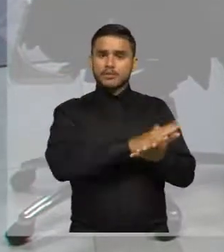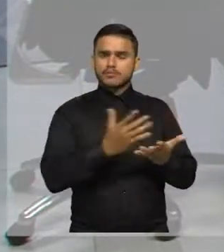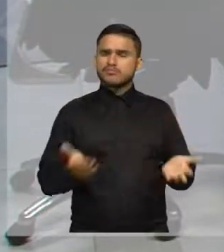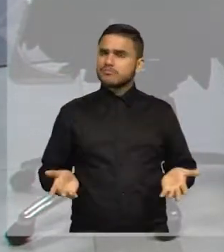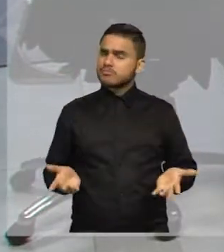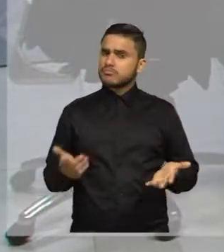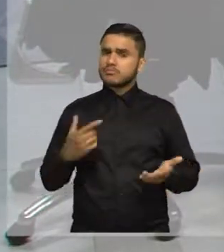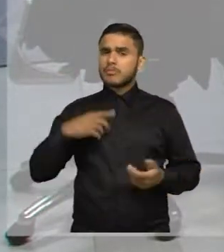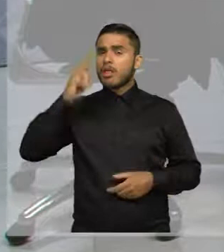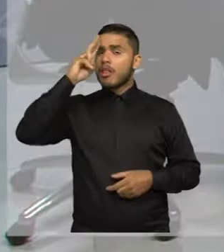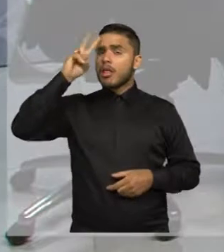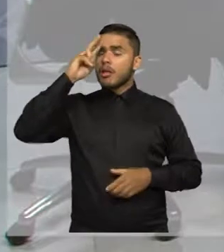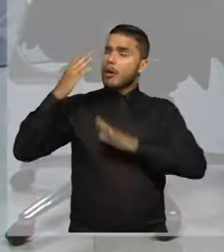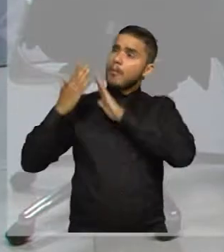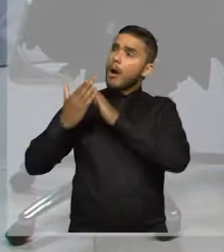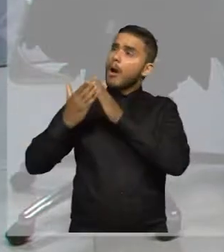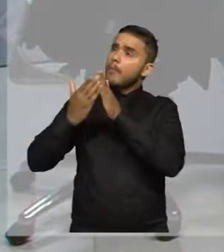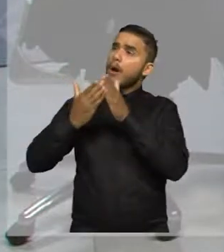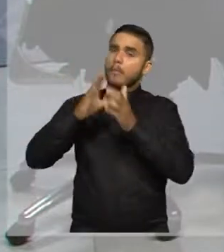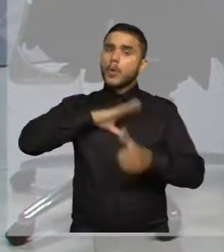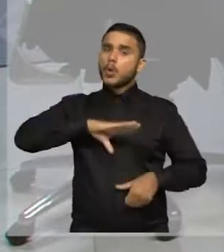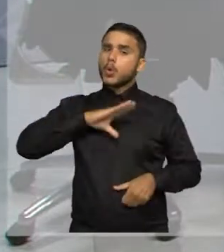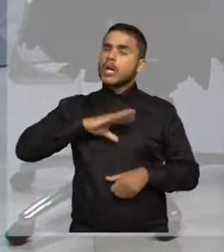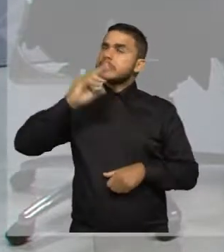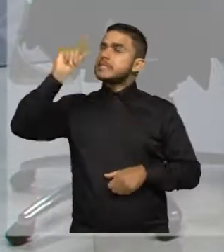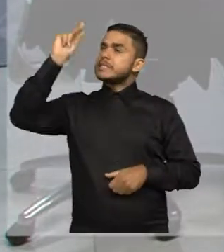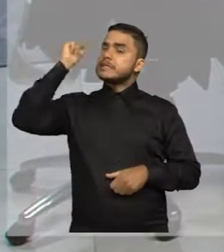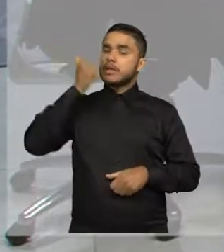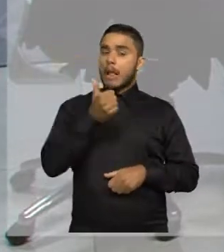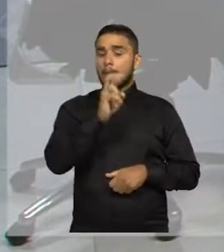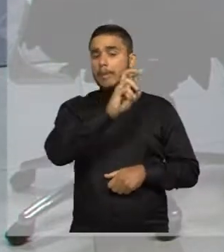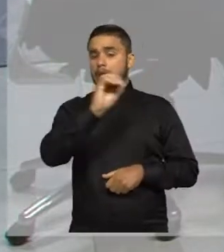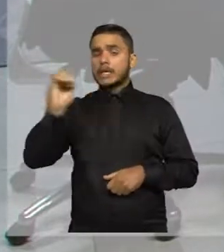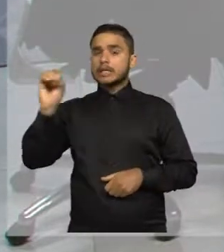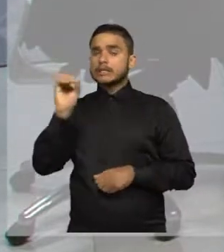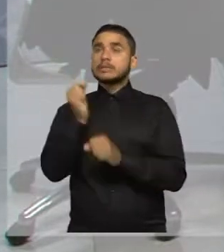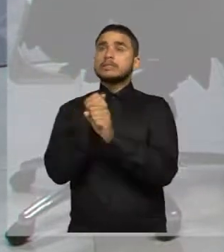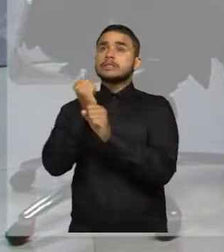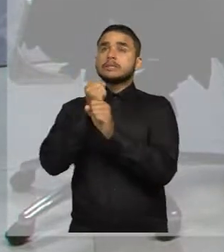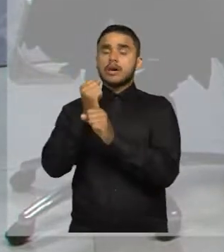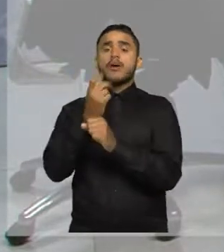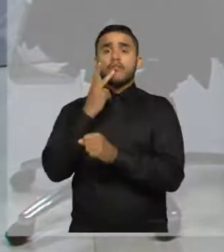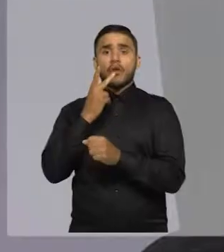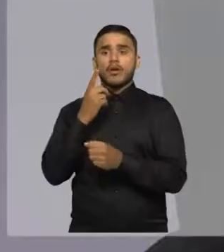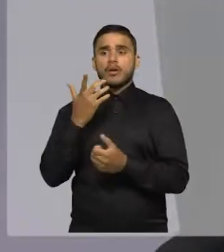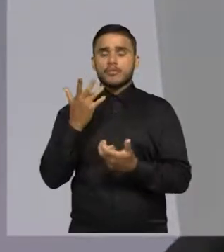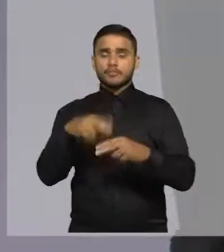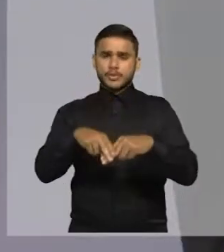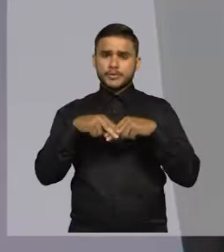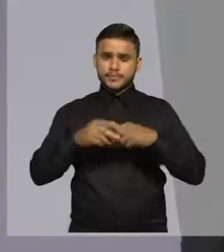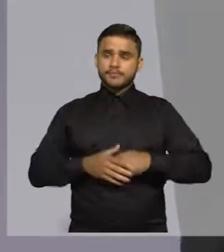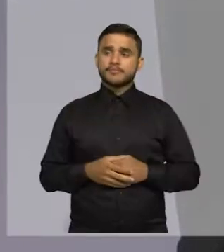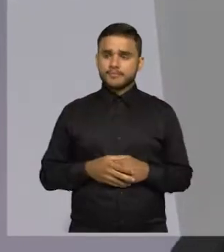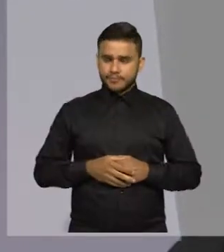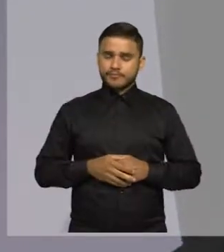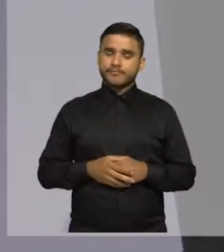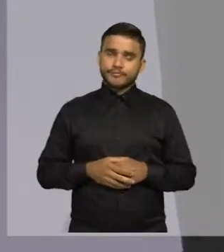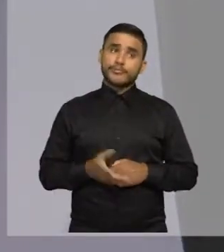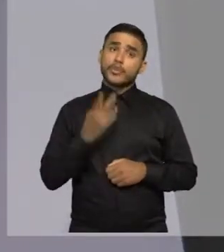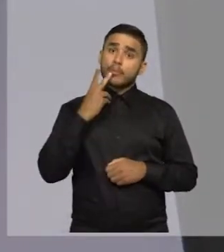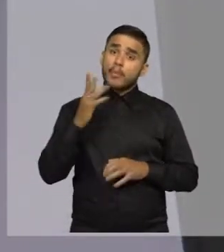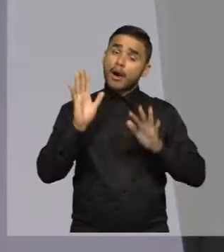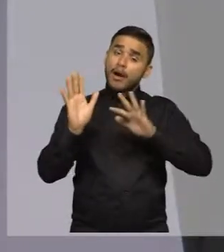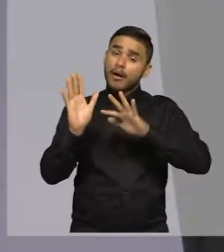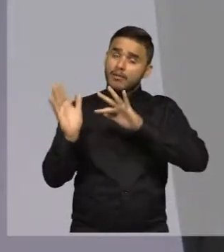do descobrimento. Mas, apesar disso, eu acho que o Bolsonaro, entre o verbo dele,